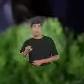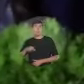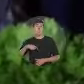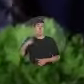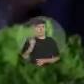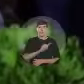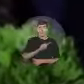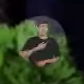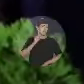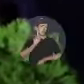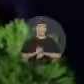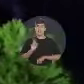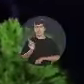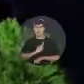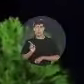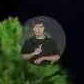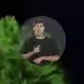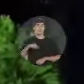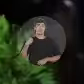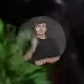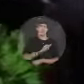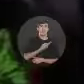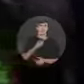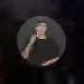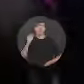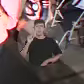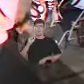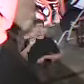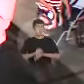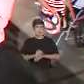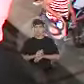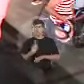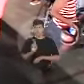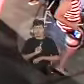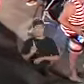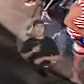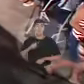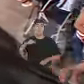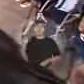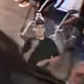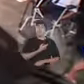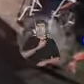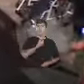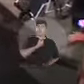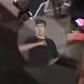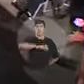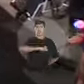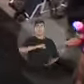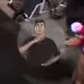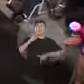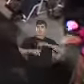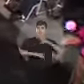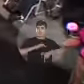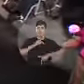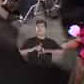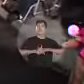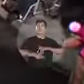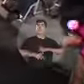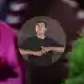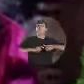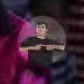11 dias que nós não vamos sossegar, que nós não vamos abrir a guarda, que nós vamos defender,